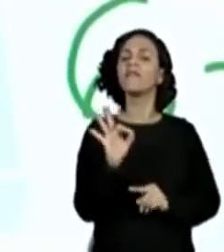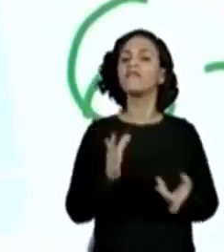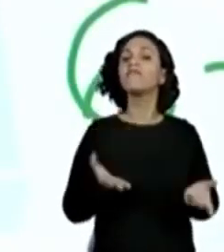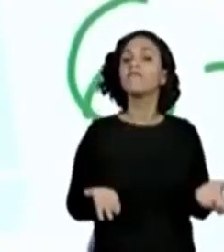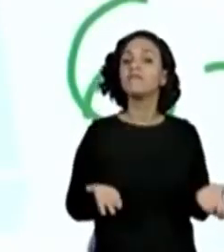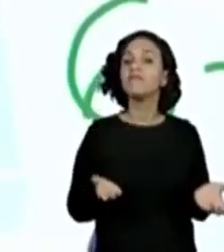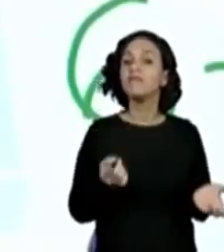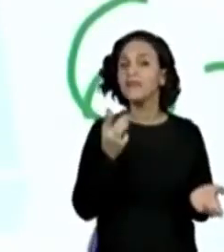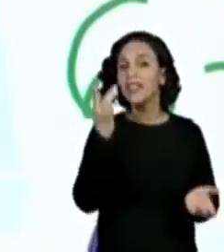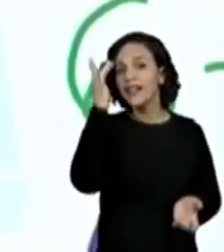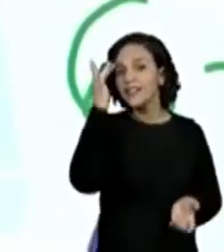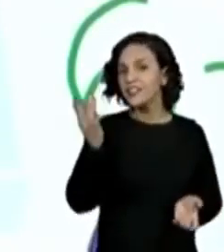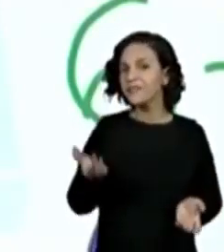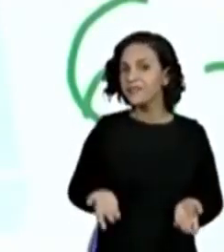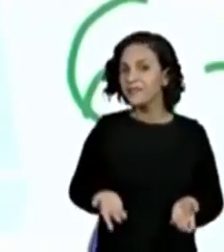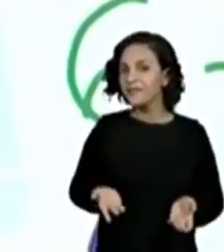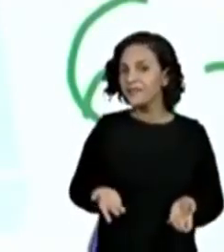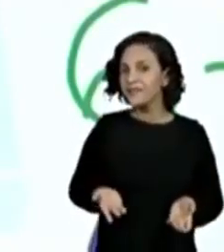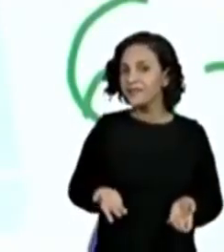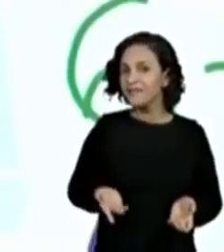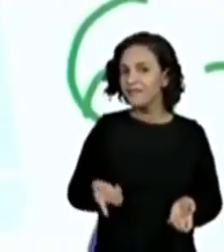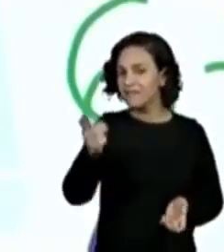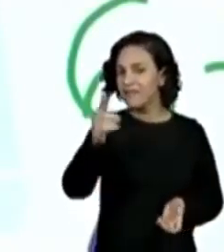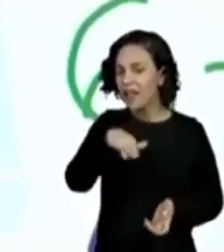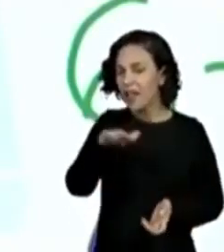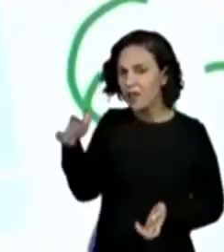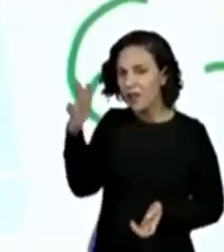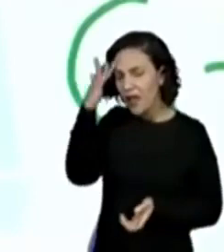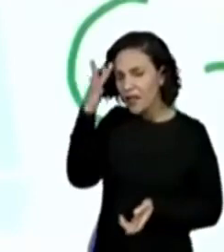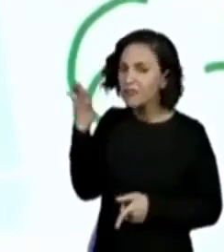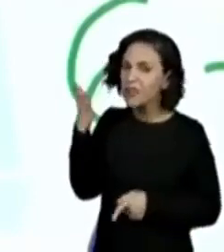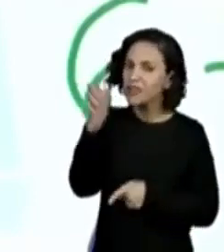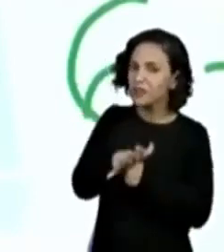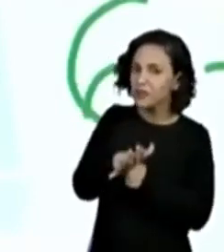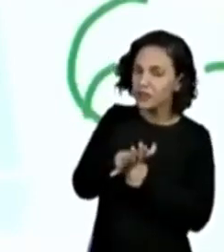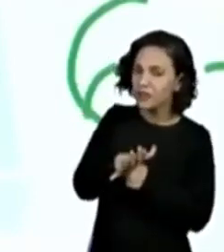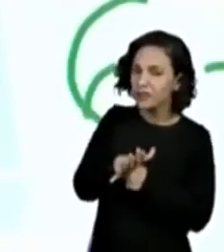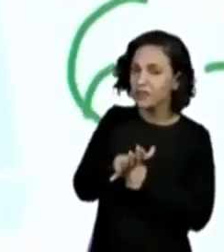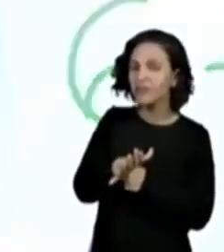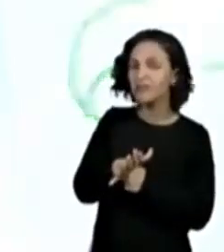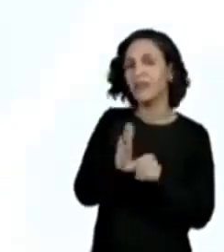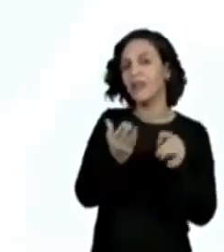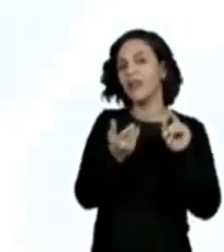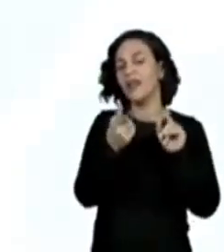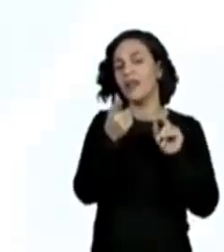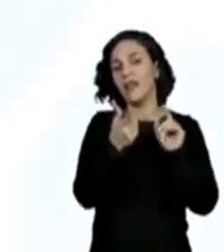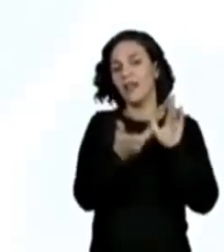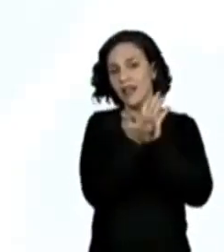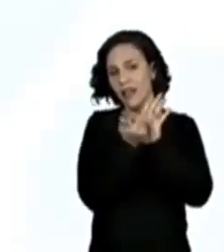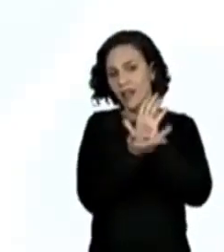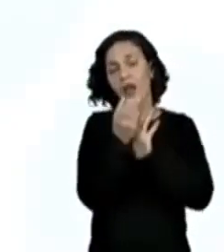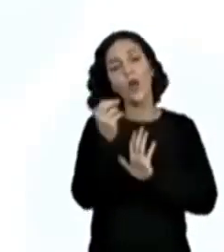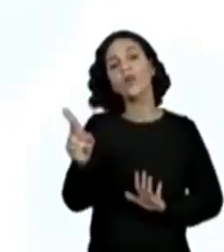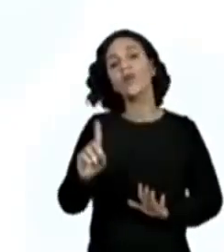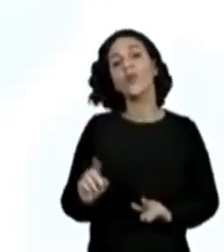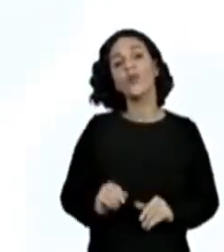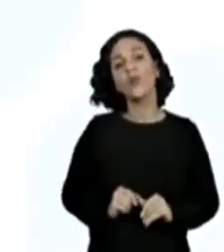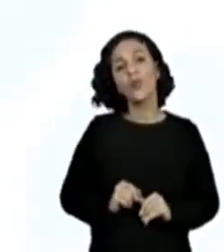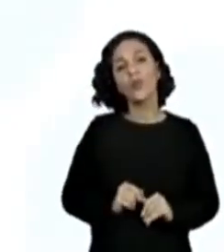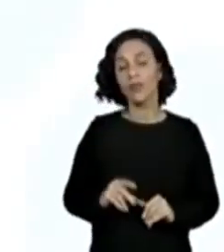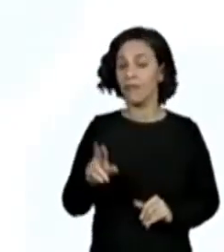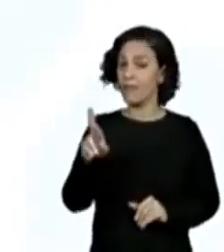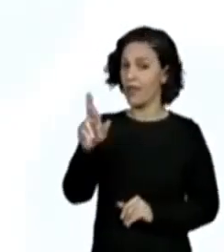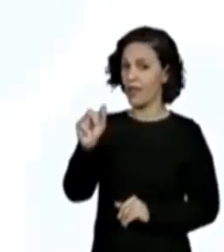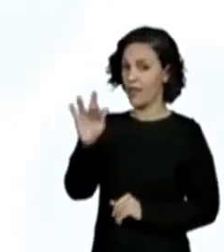E aí, professora, será que os alunos acham que ajudou? O Rafael disse que sim, Pro. Muito bem. Olha só,